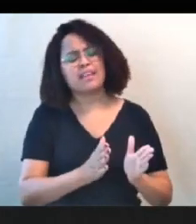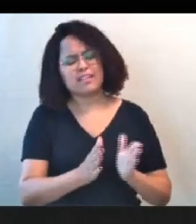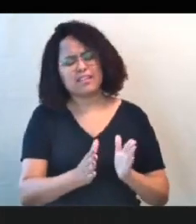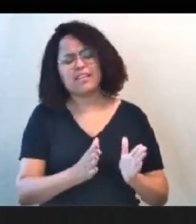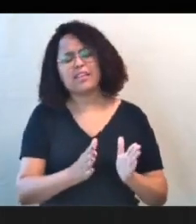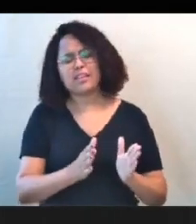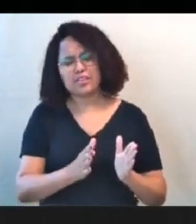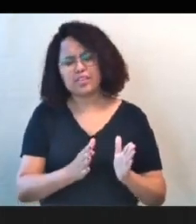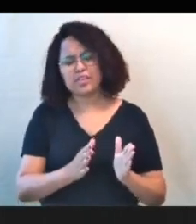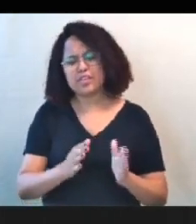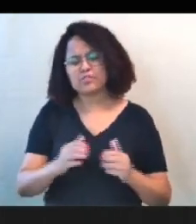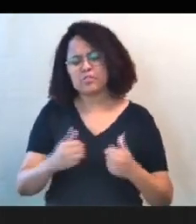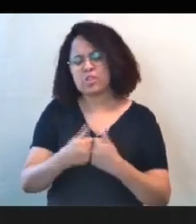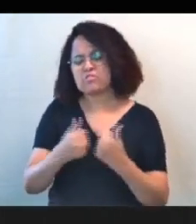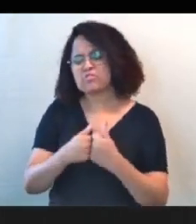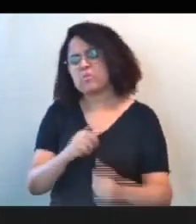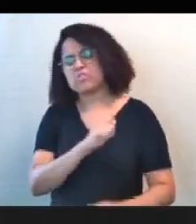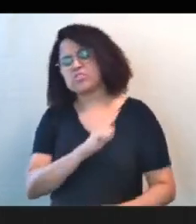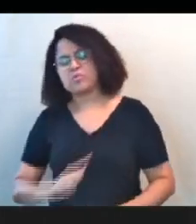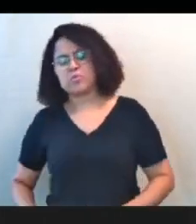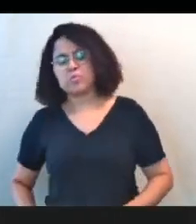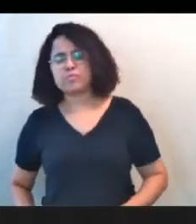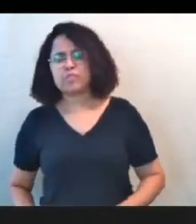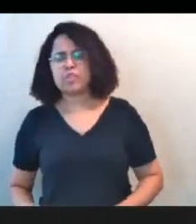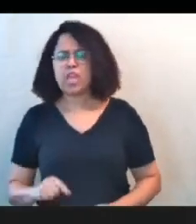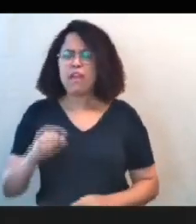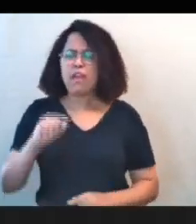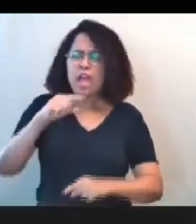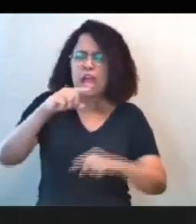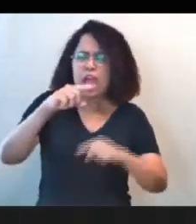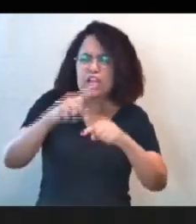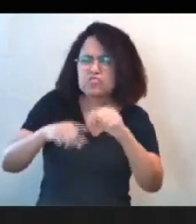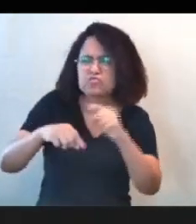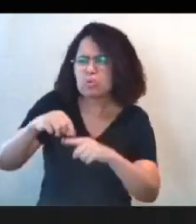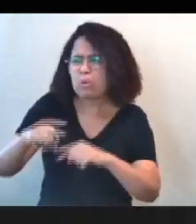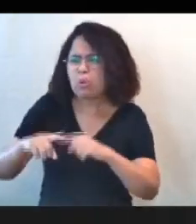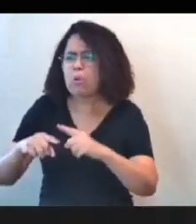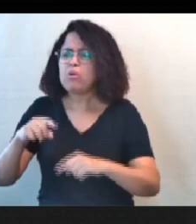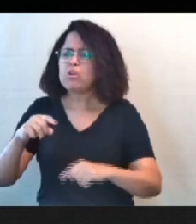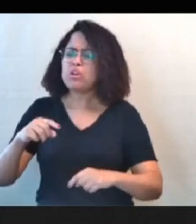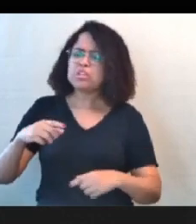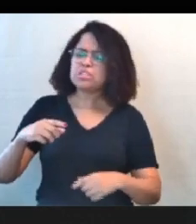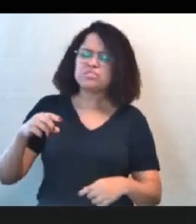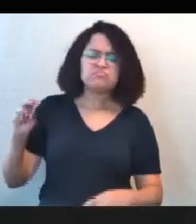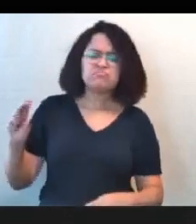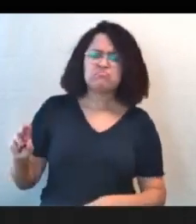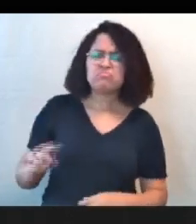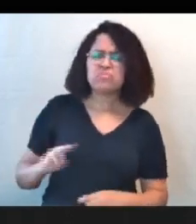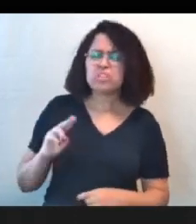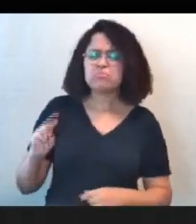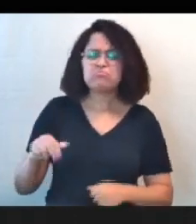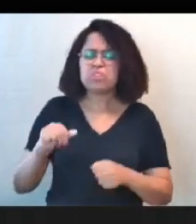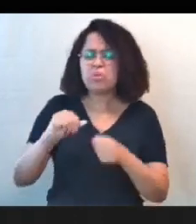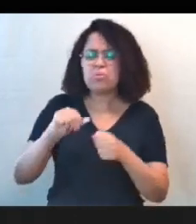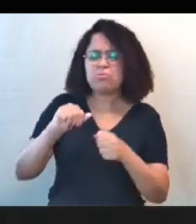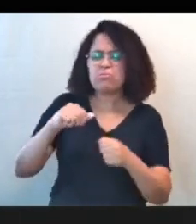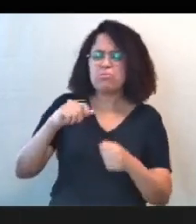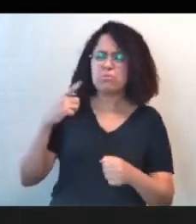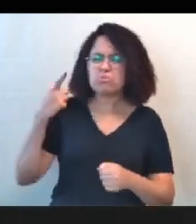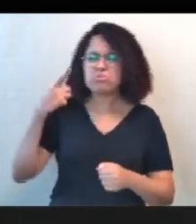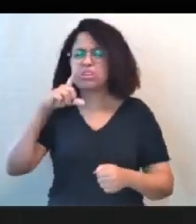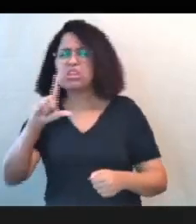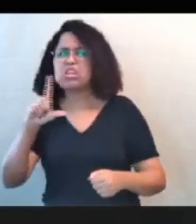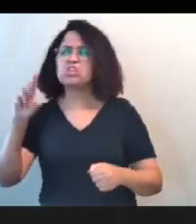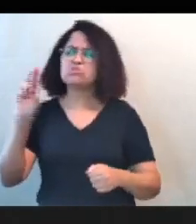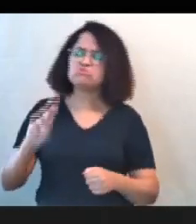possível. E aquilo que não estiver funcionando, aquilo que for detectado como não funcionando,